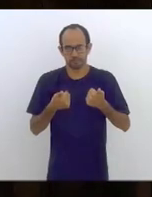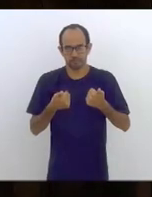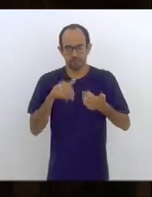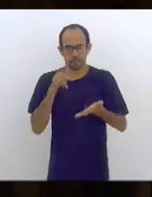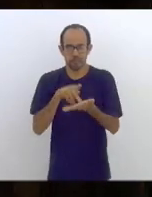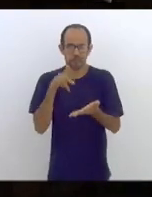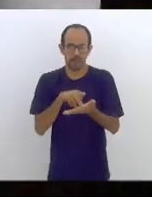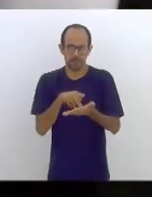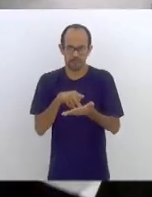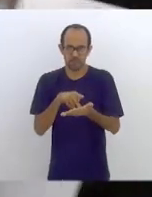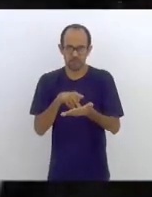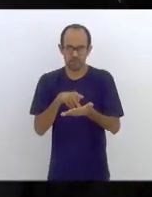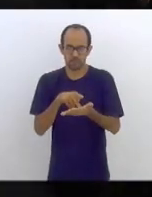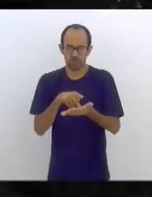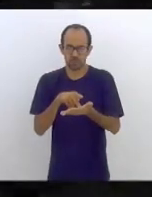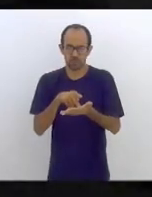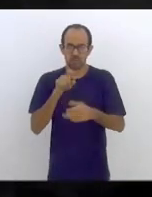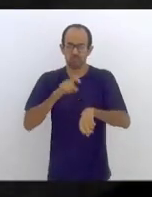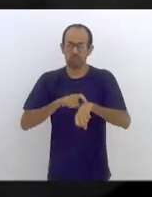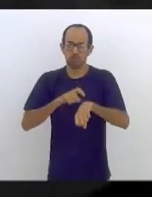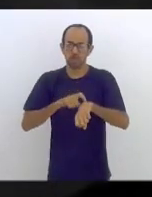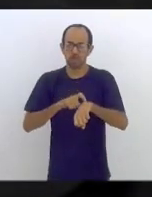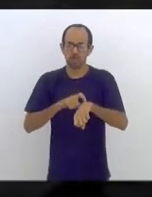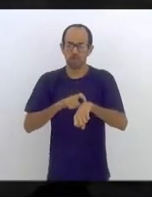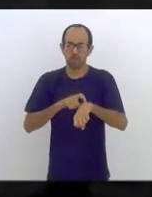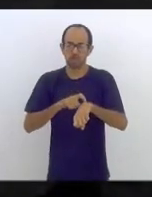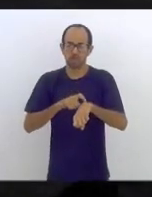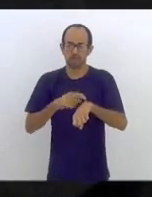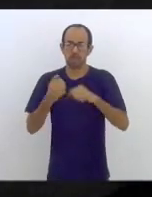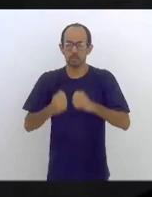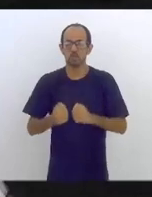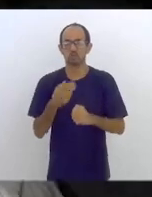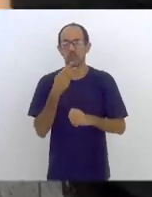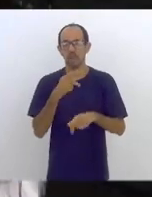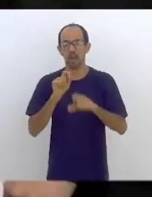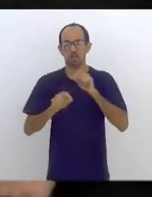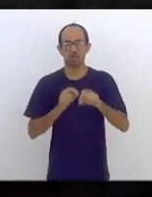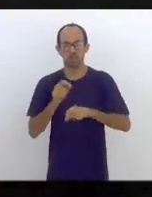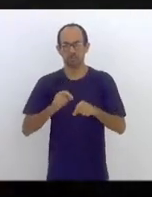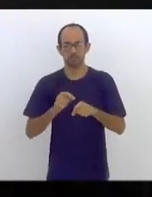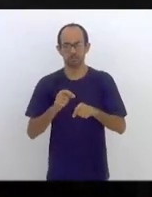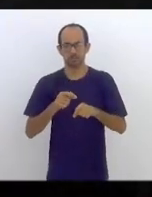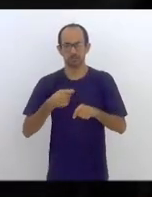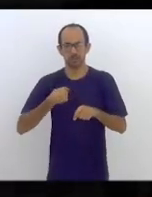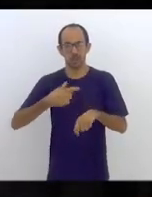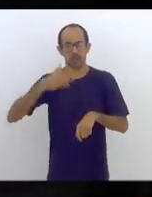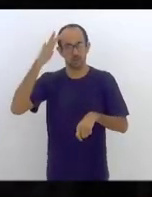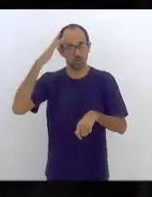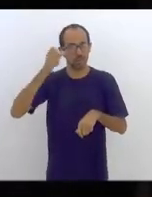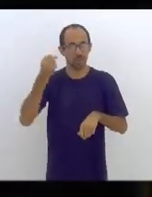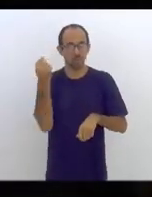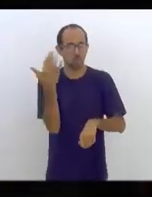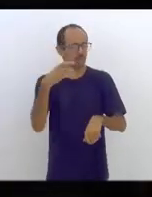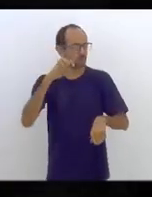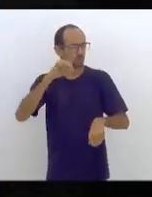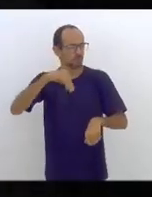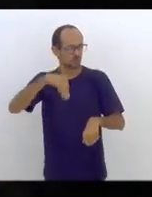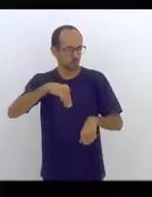sinceramente, há um momento que eu posso dizer, eu não sei nem quantos minutos eu já